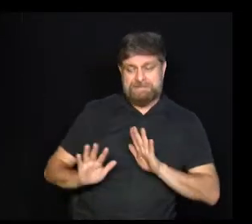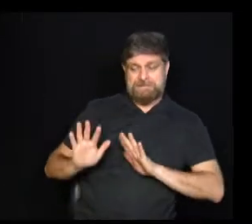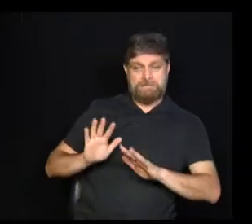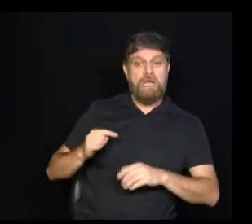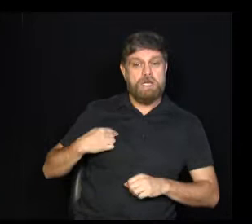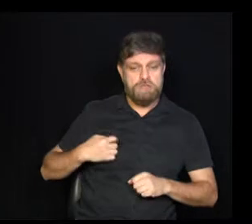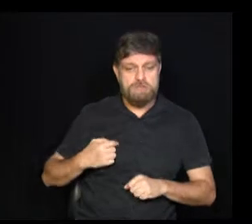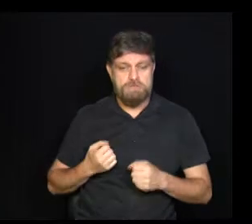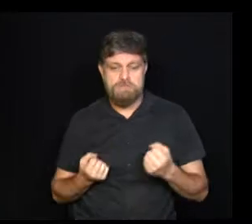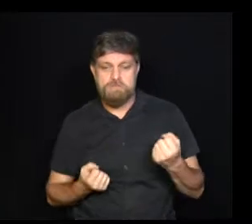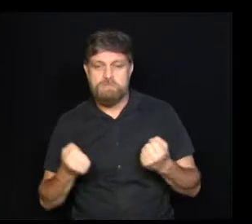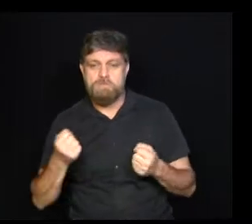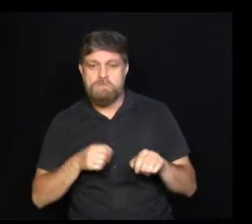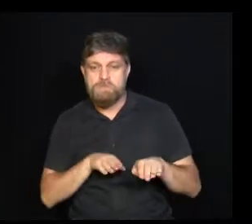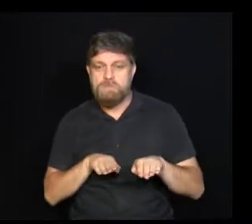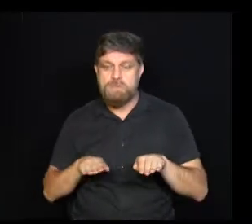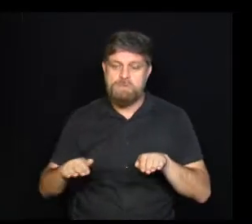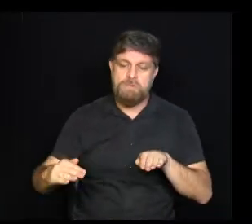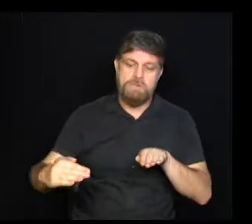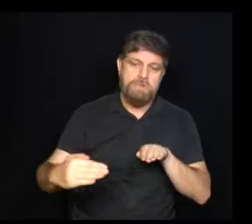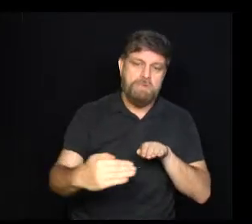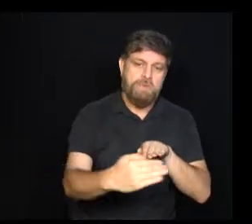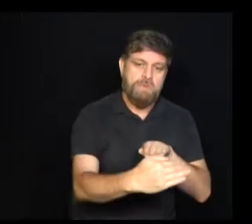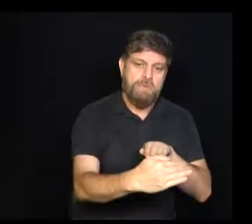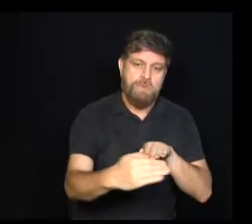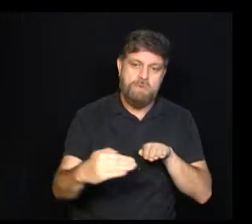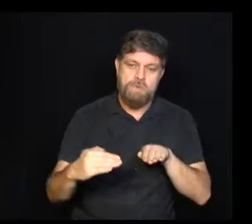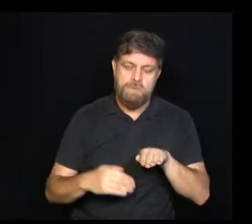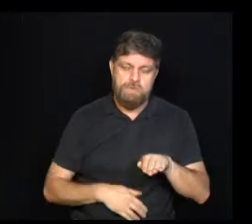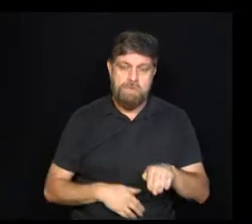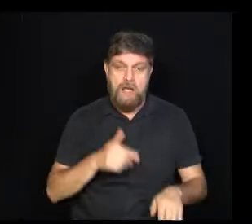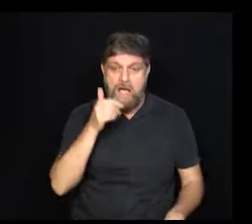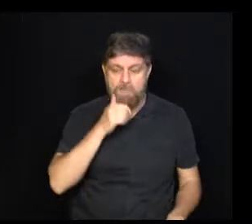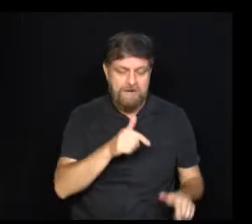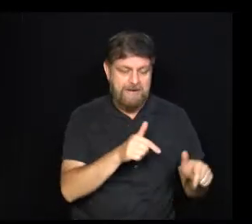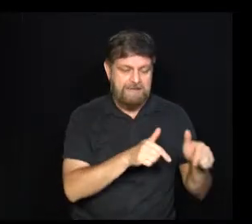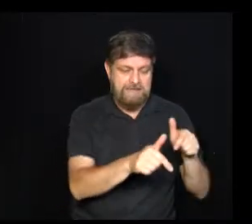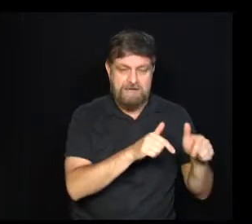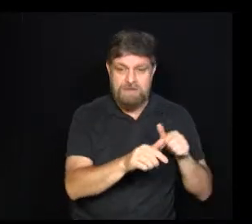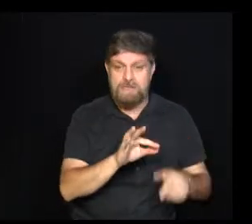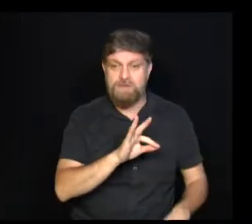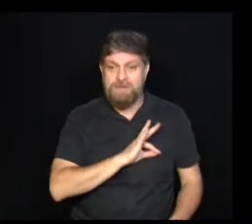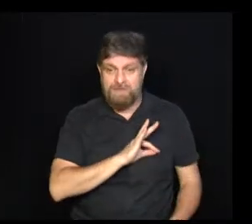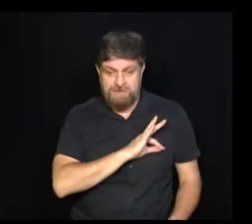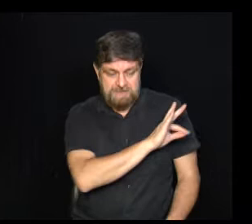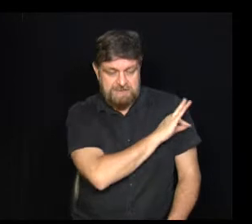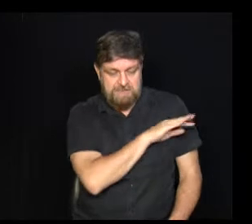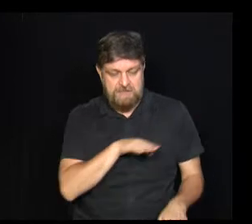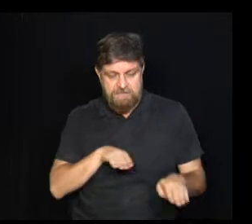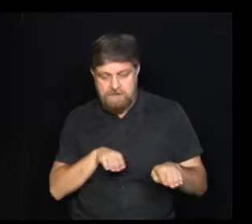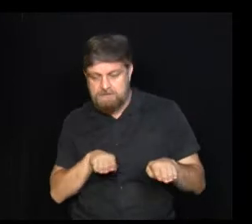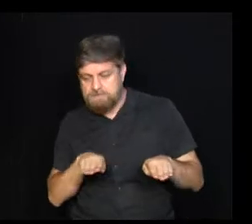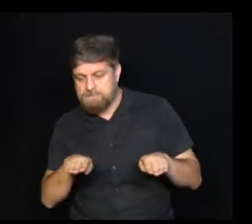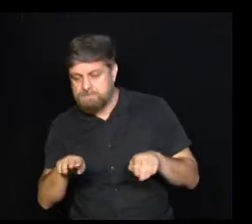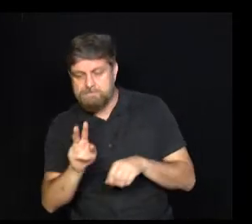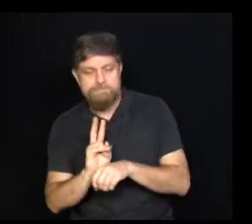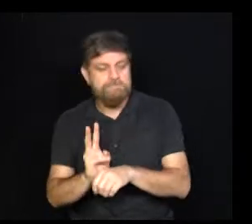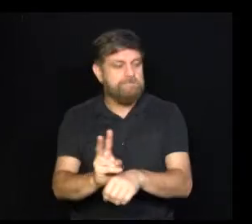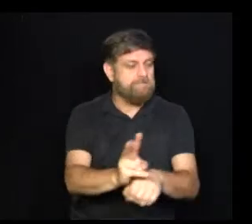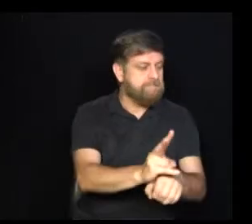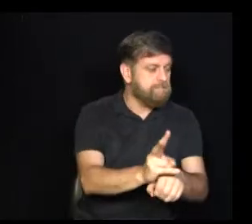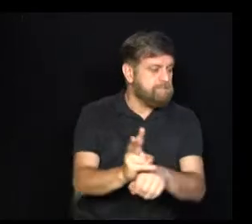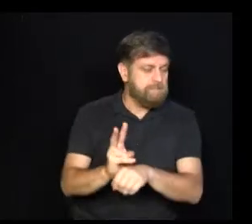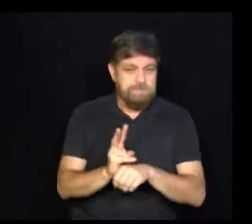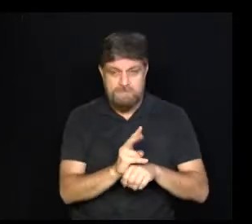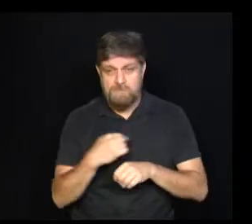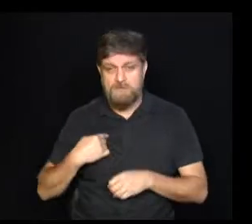o patrulhamento nos arredores aí do trabalho dessa mulher para coibir, e fizemos, nós vamos ver aqui,